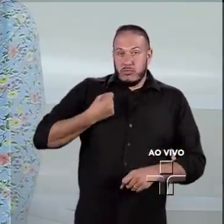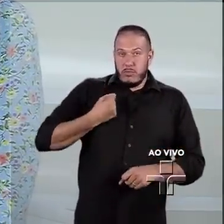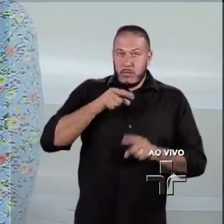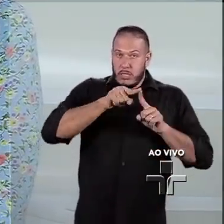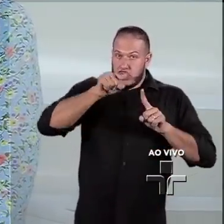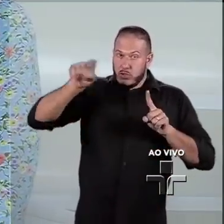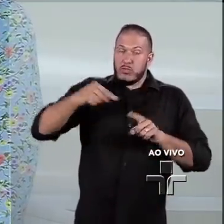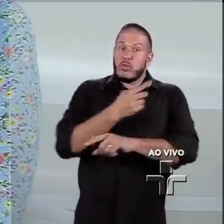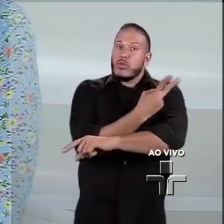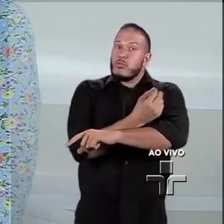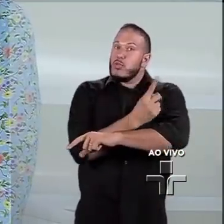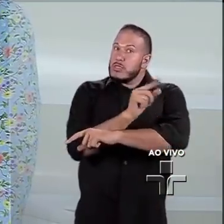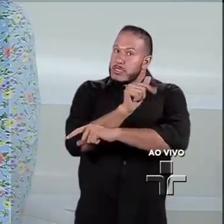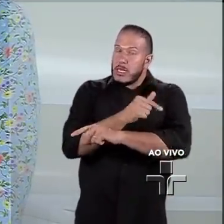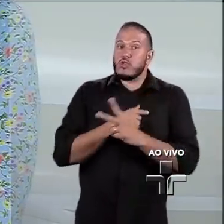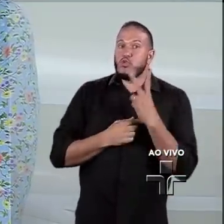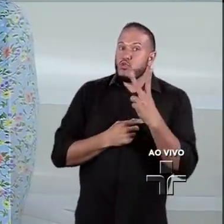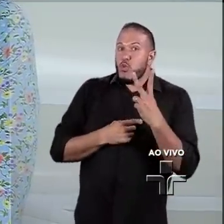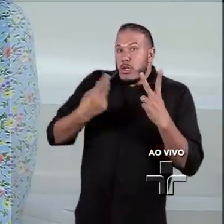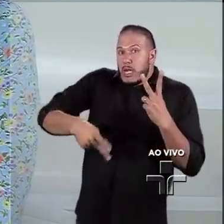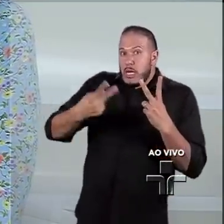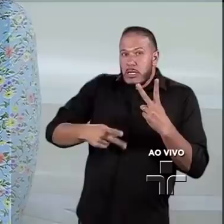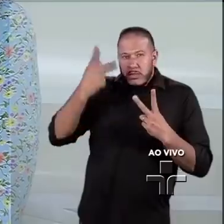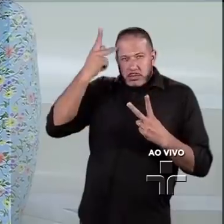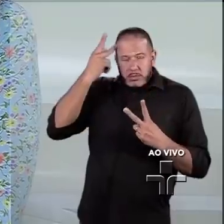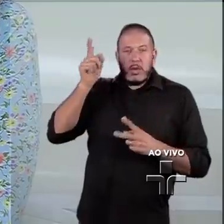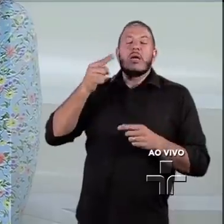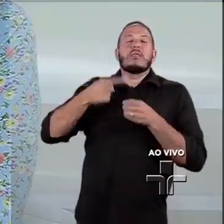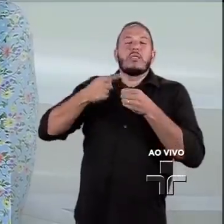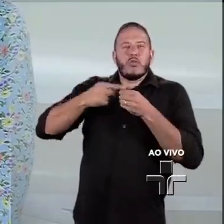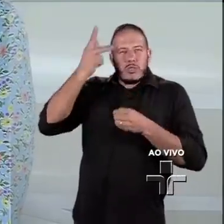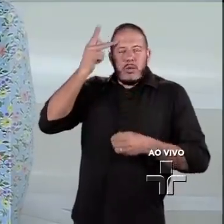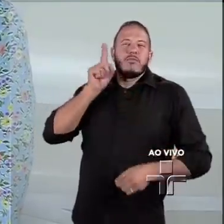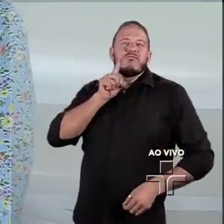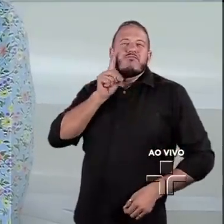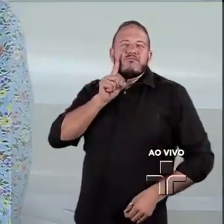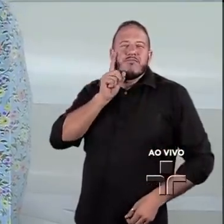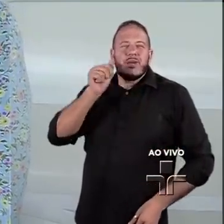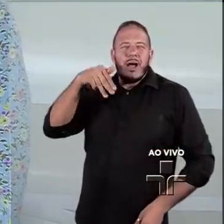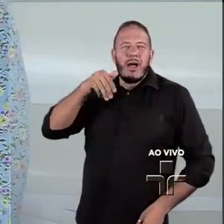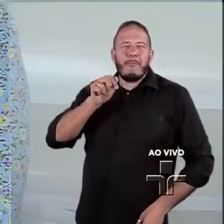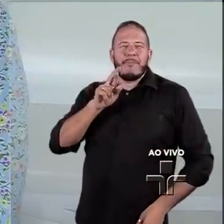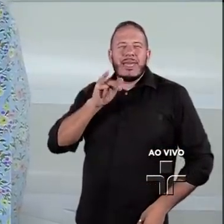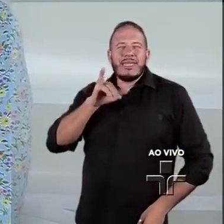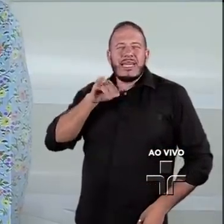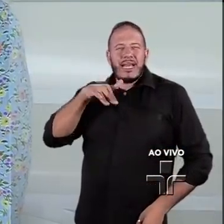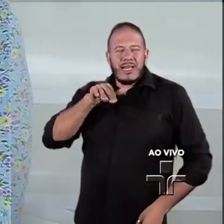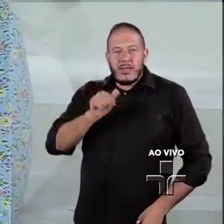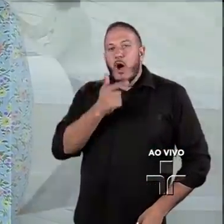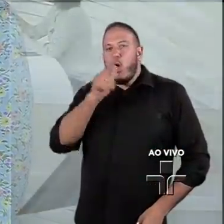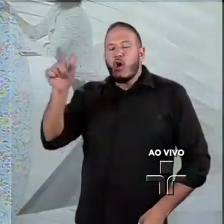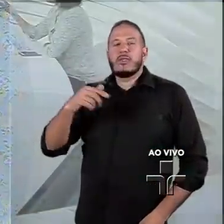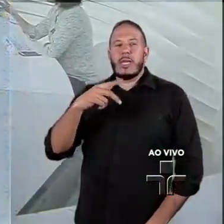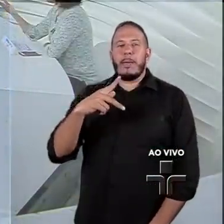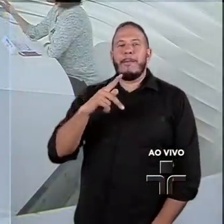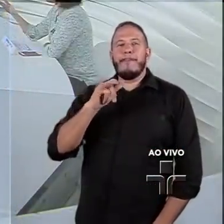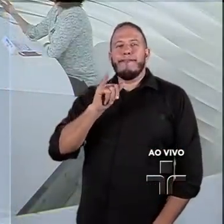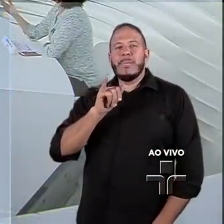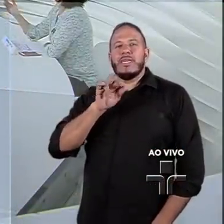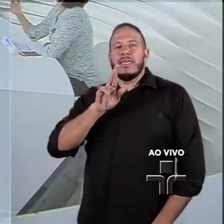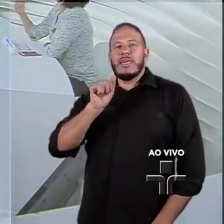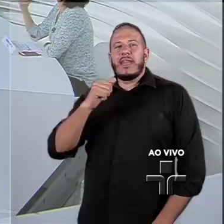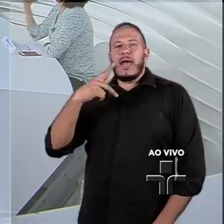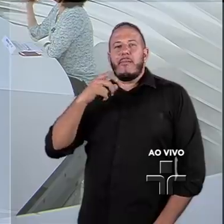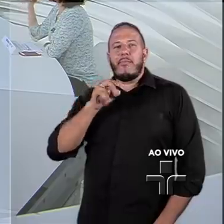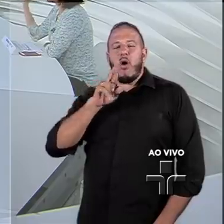diz que 2 dessas barragens estão em São Paulo, uma em Americana e outra em Pirapora. Nesse período que o senhor foi secretário de